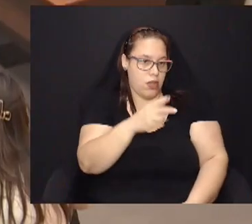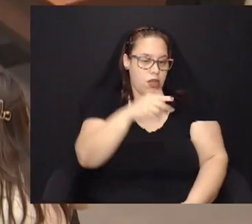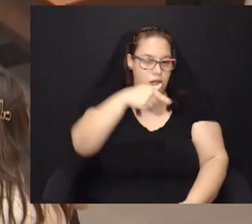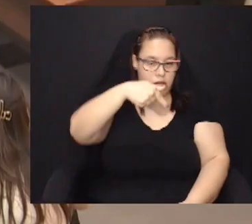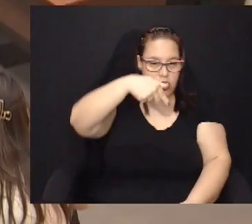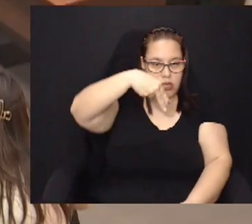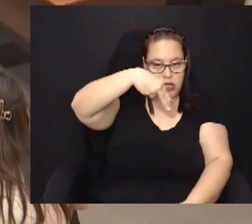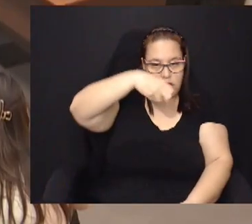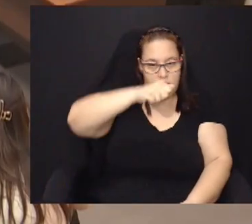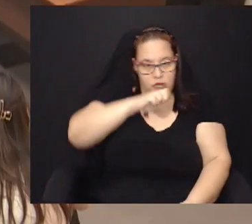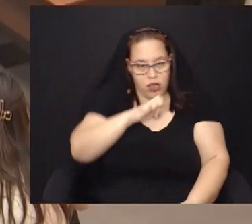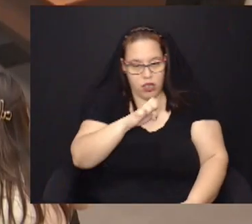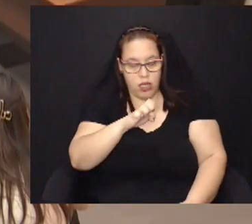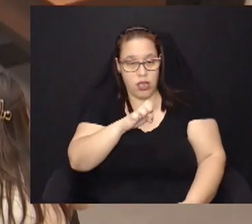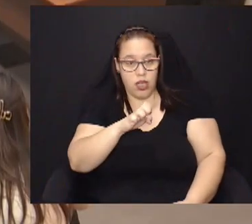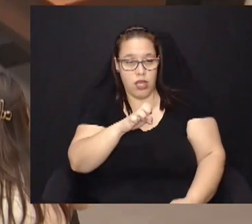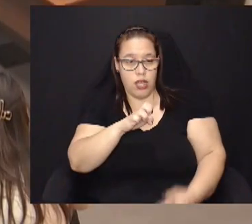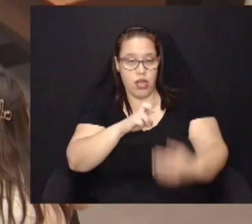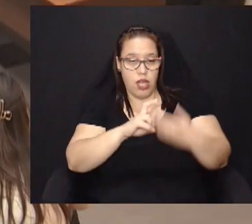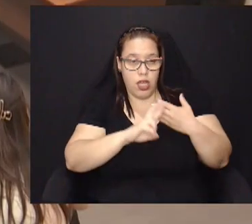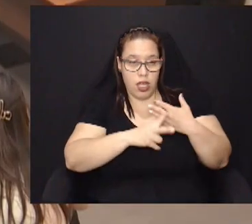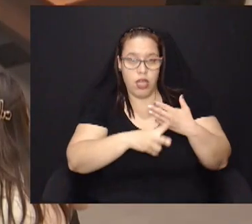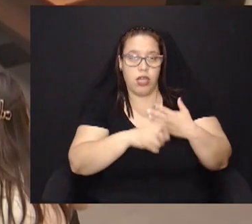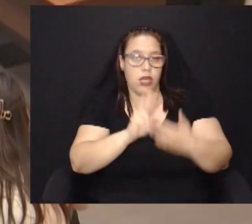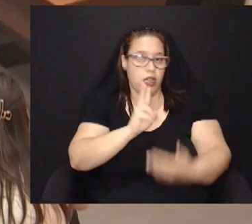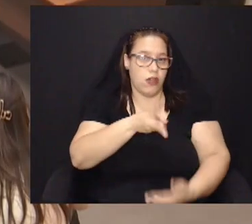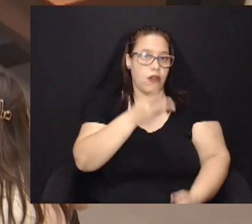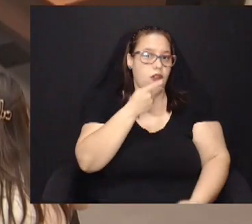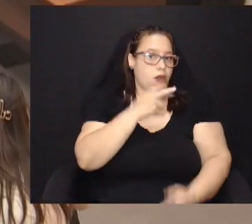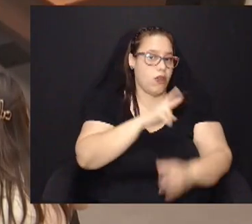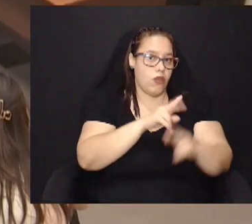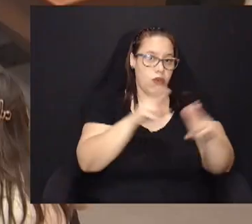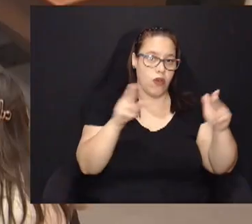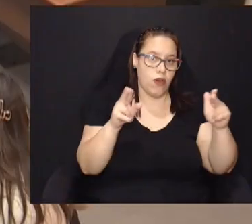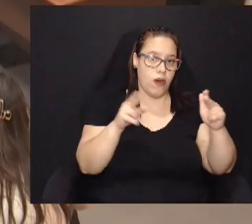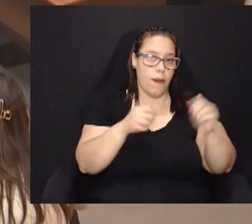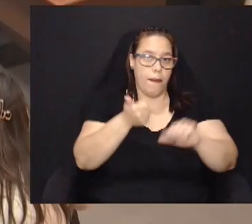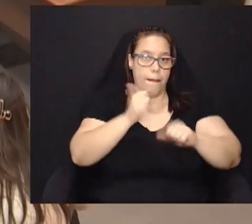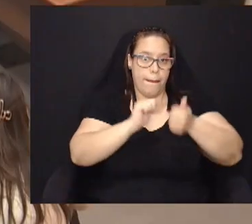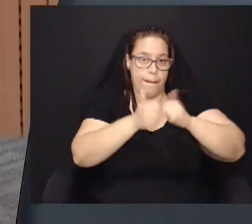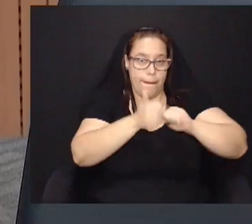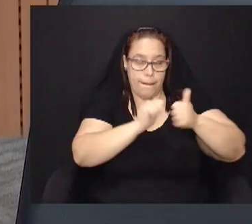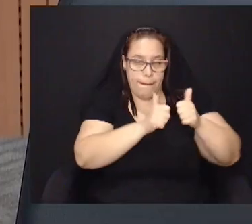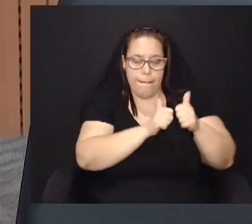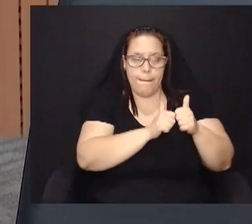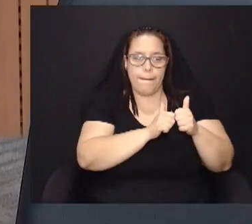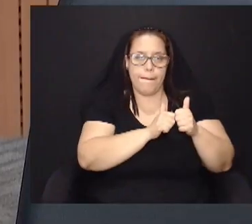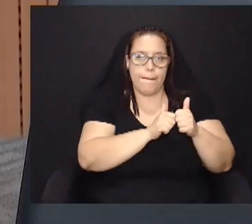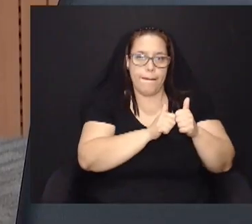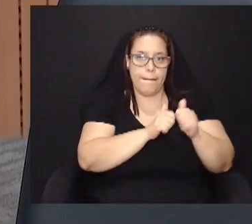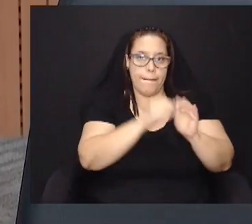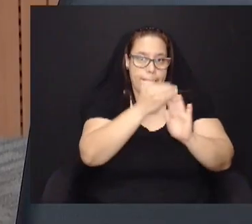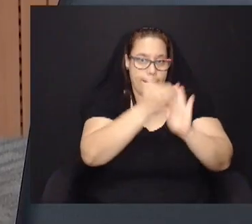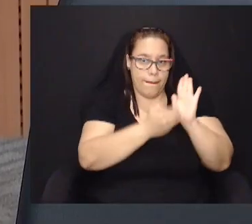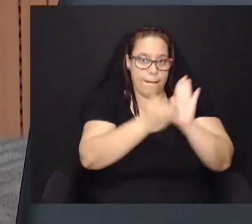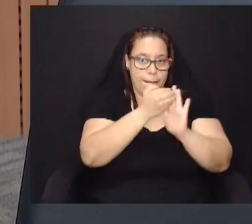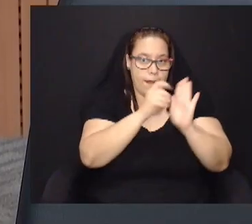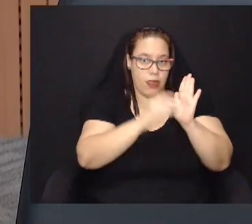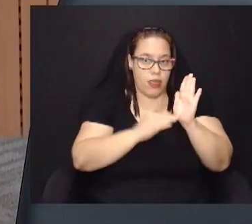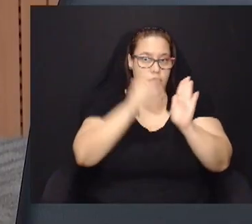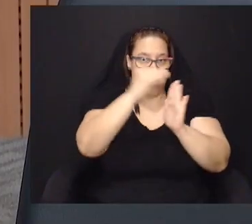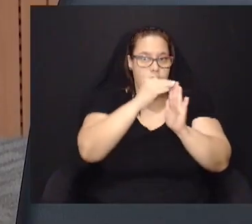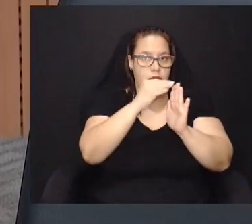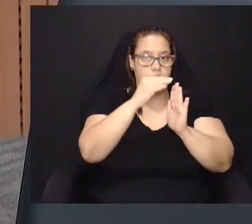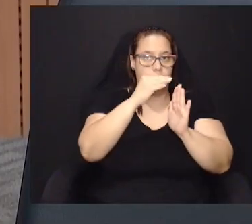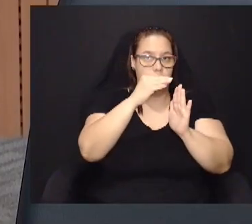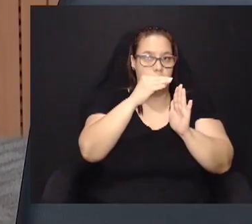de maior incomodidade sempre. Você pode citar vários lá, a gente vai analisar e o critério em cima do de maior incomodidade.